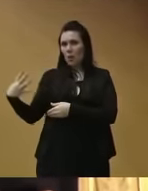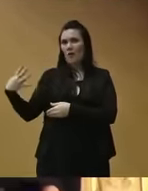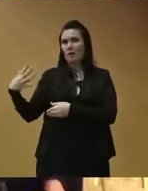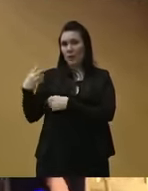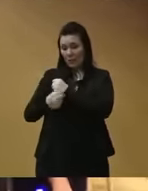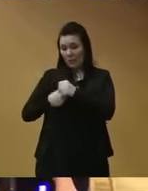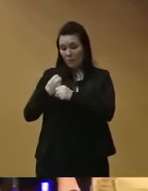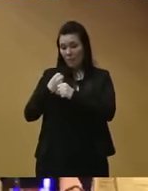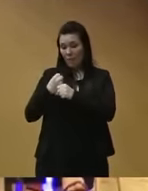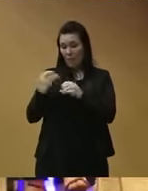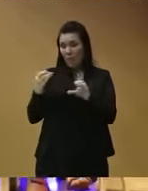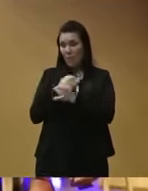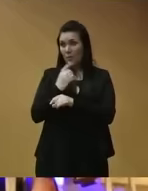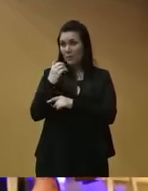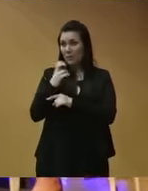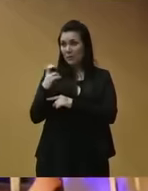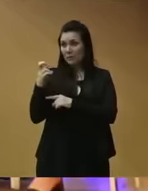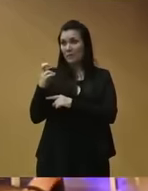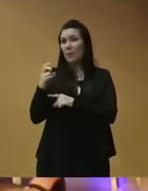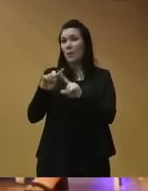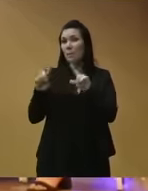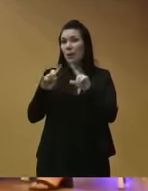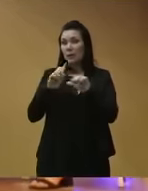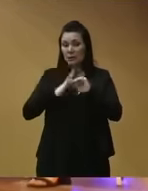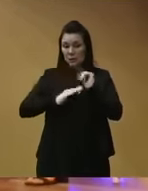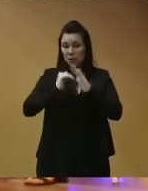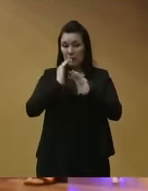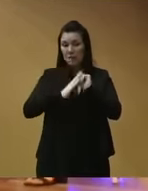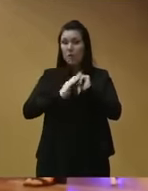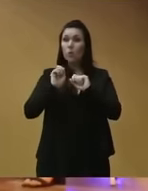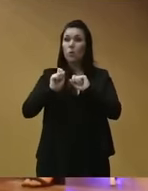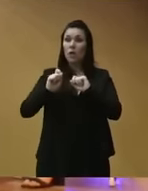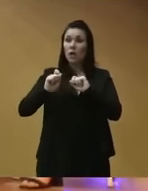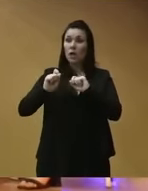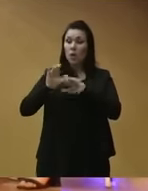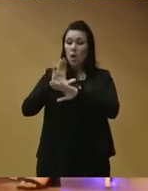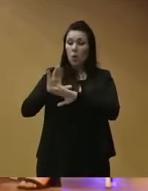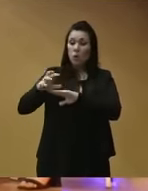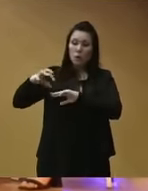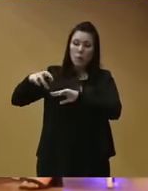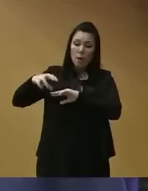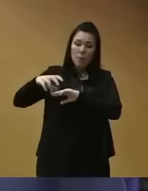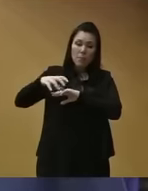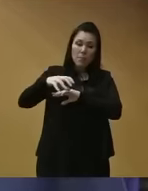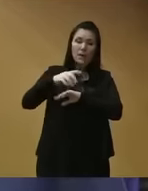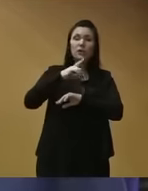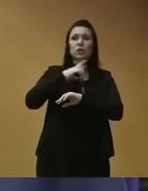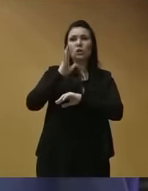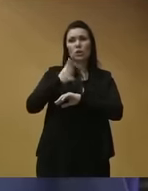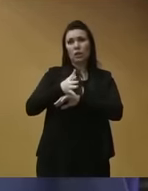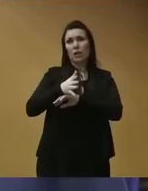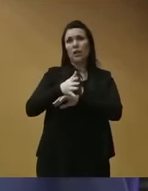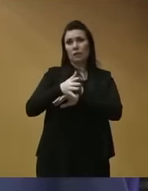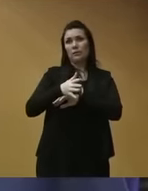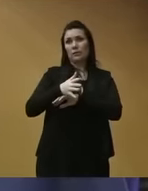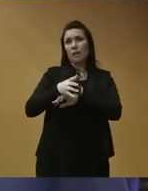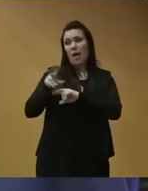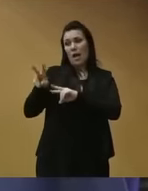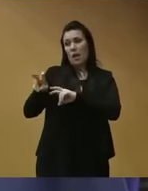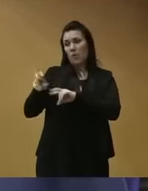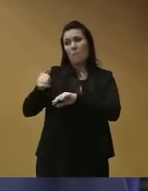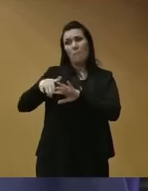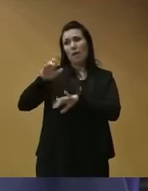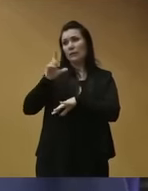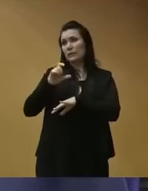faz 55, mas ela foi constituída de muitos cursos que já existiam antes. A agronomia tem mais de 100 anos, muito